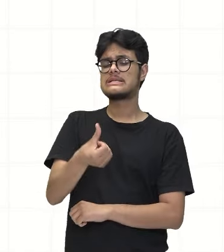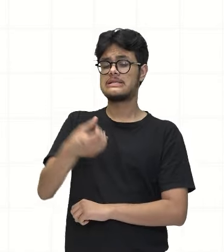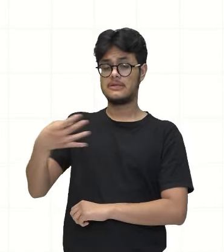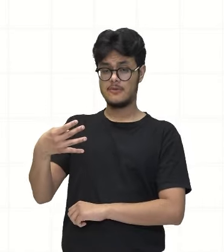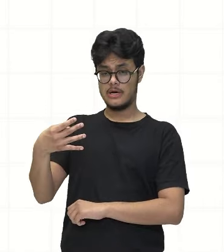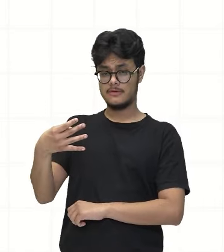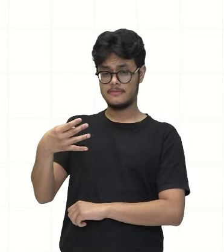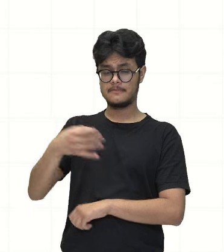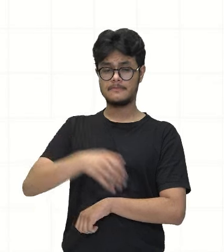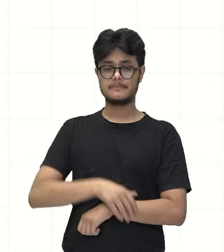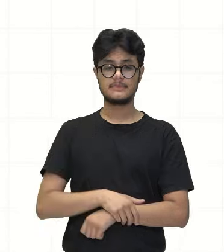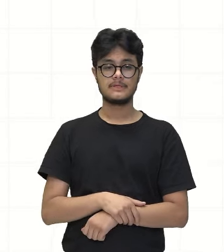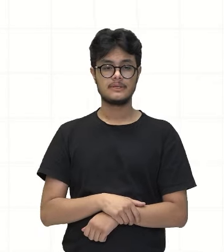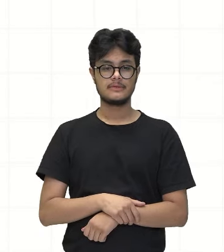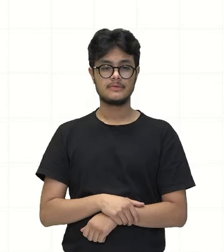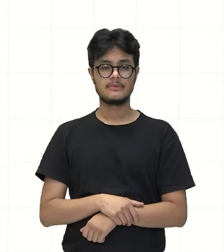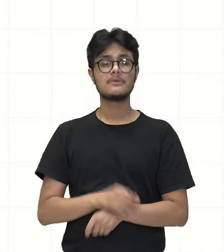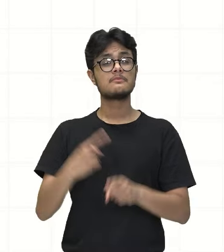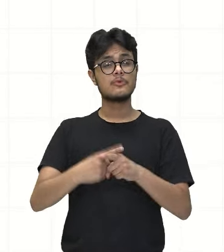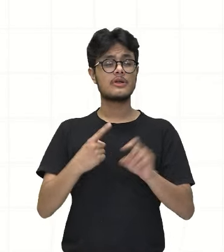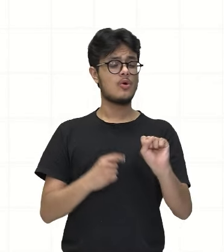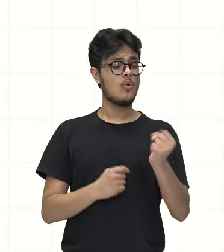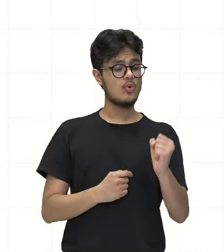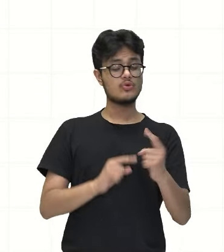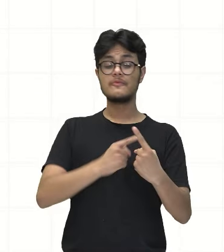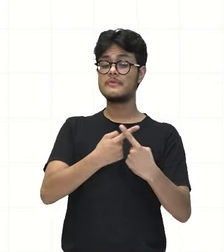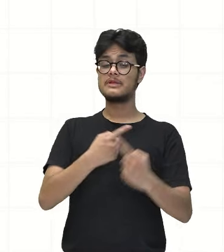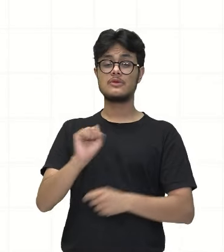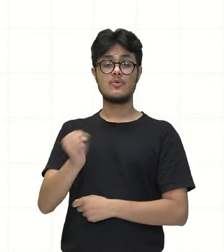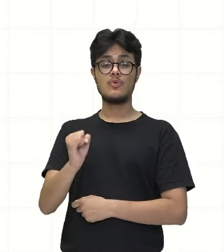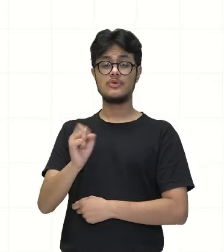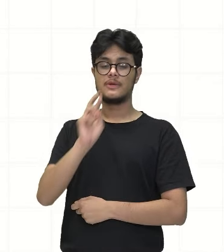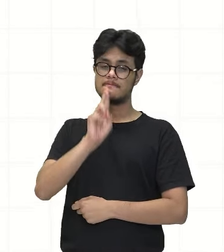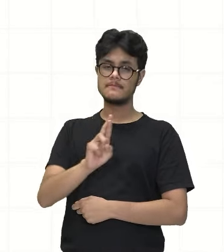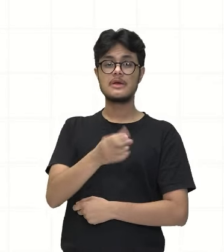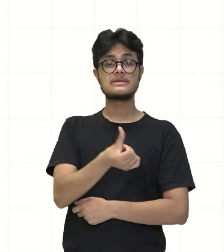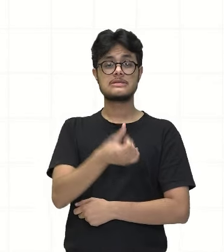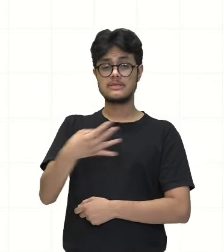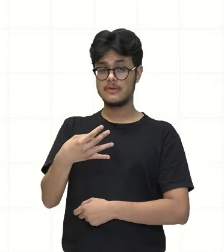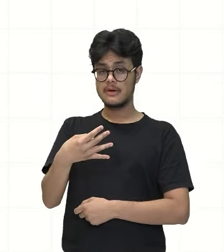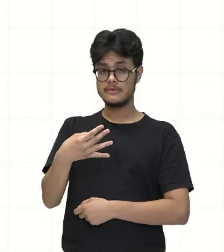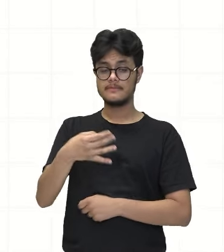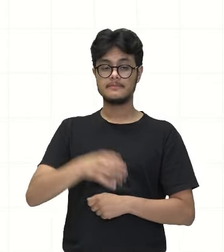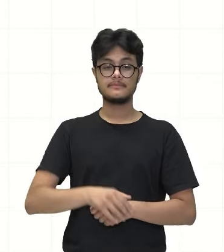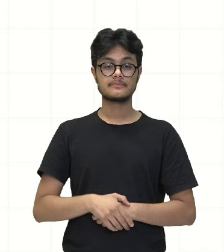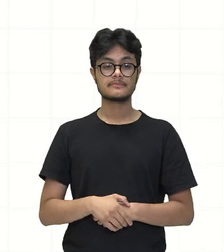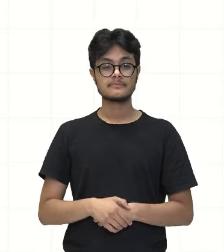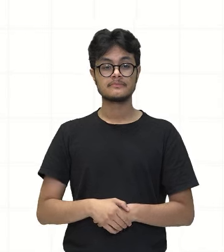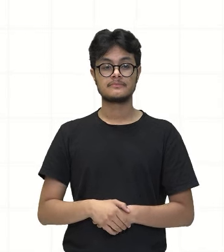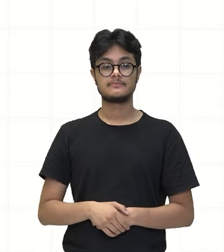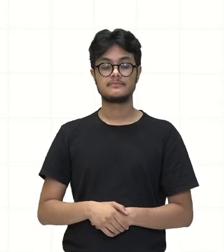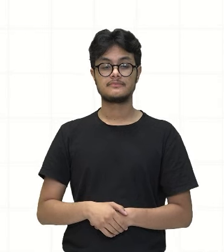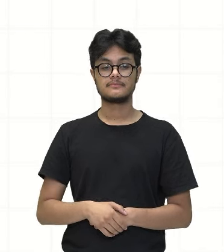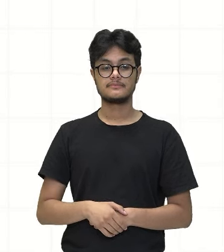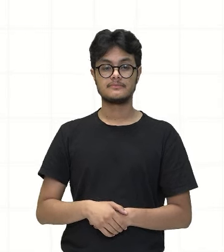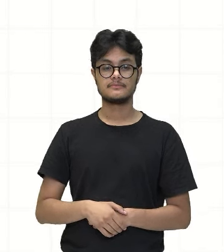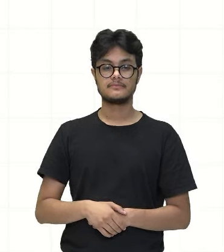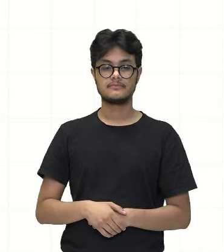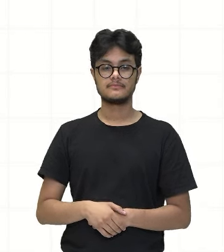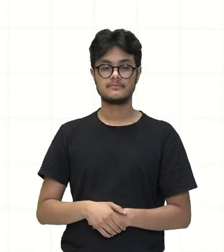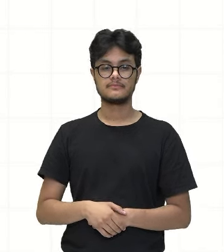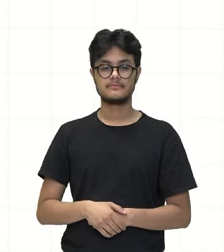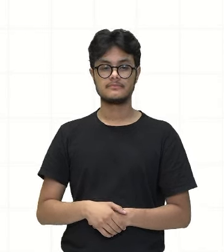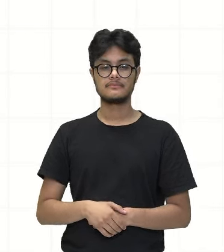64, né? Porque é 8 vezes 8. Aí a gente tem que lembrar também de como resolver aí as potenciações, né? E